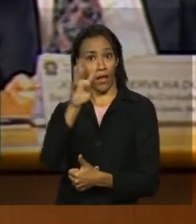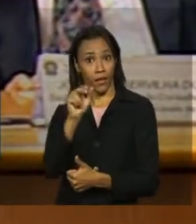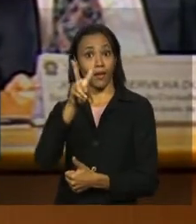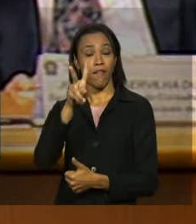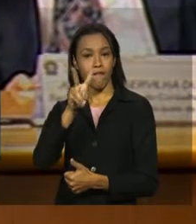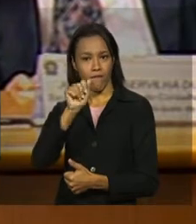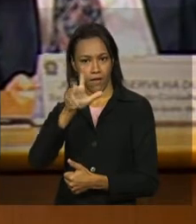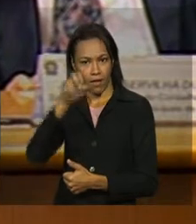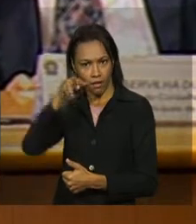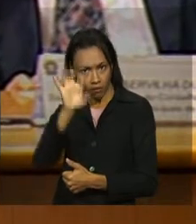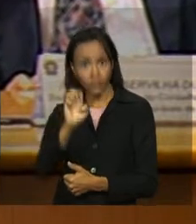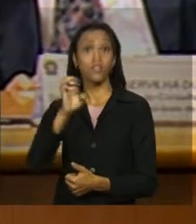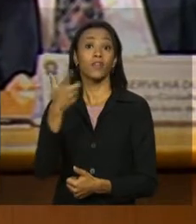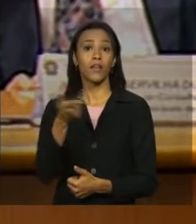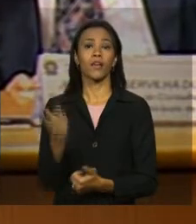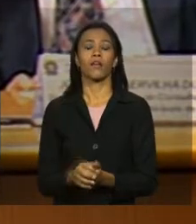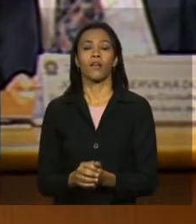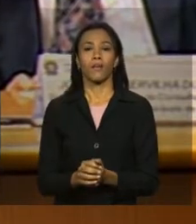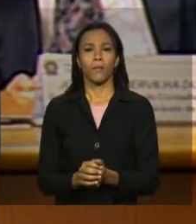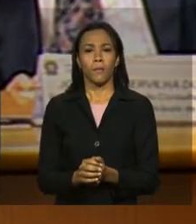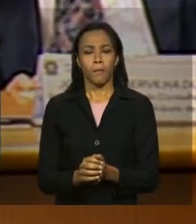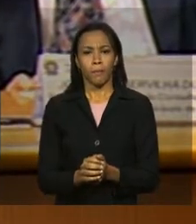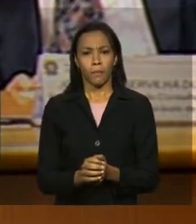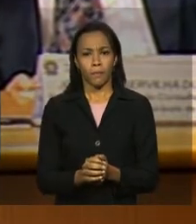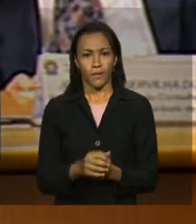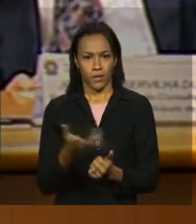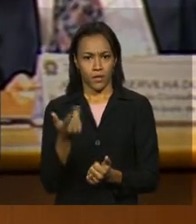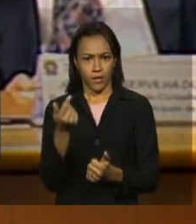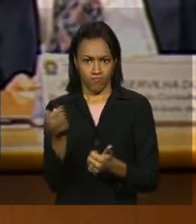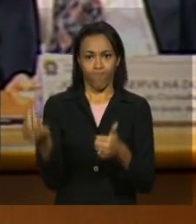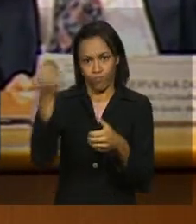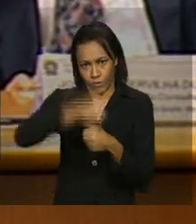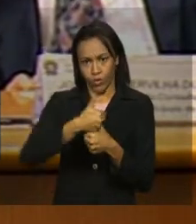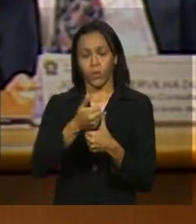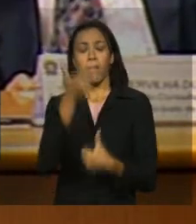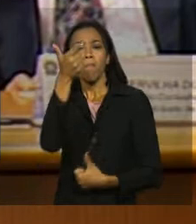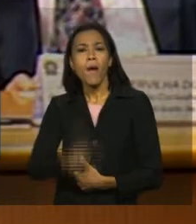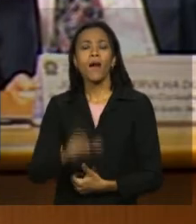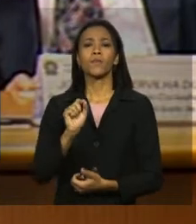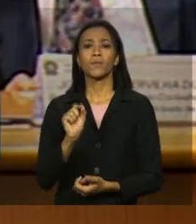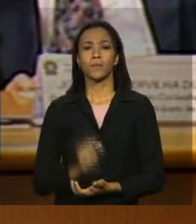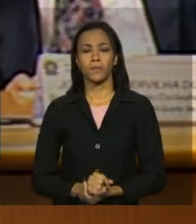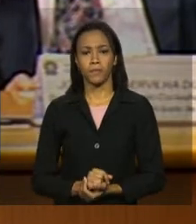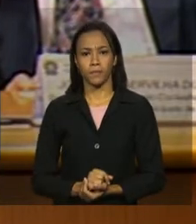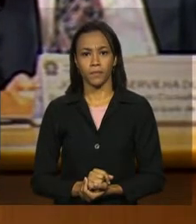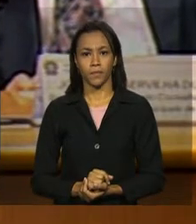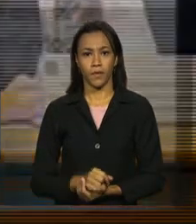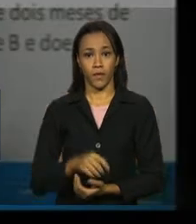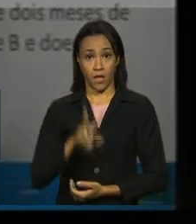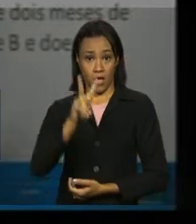era BPT né a coqueluche difteria e perdoa-nos né E mais a